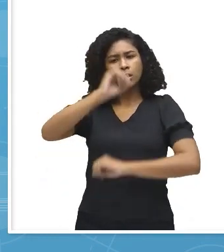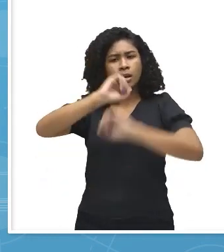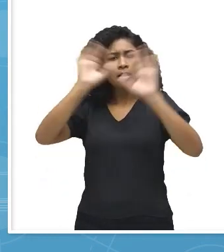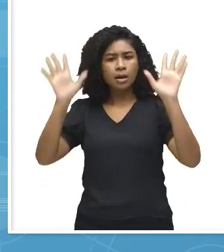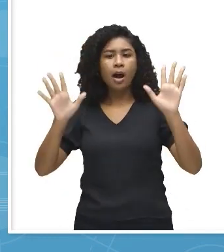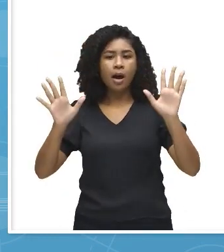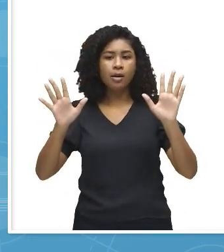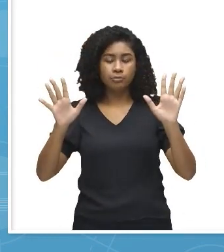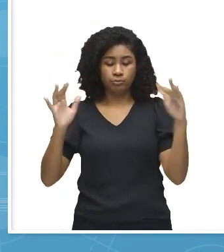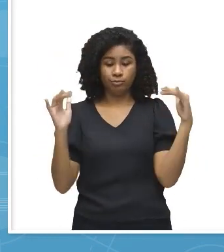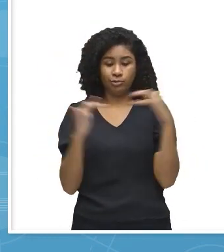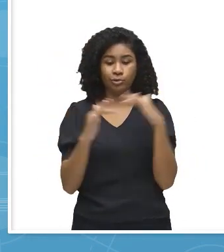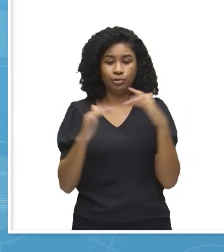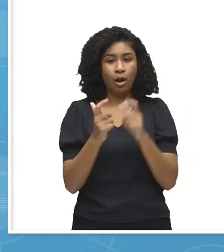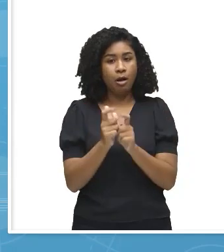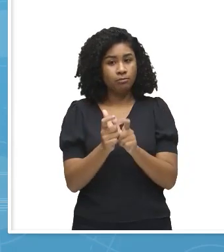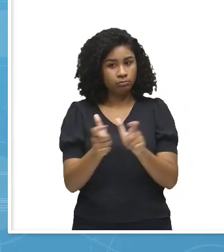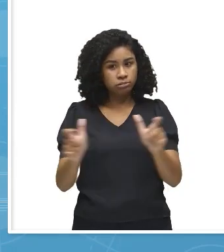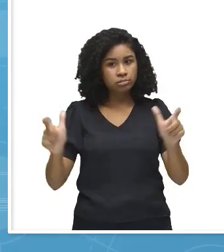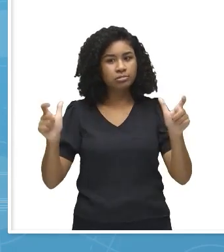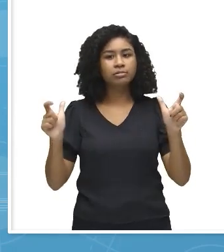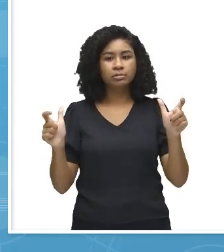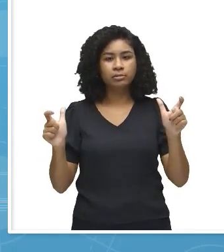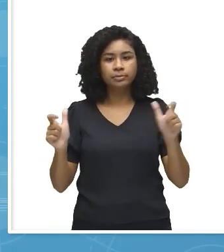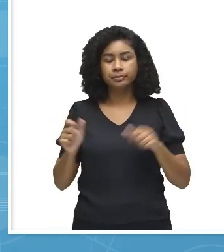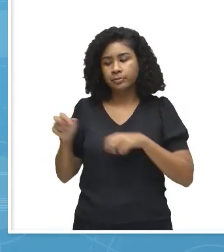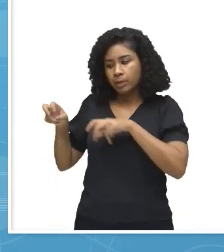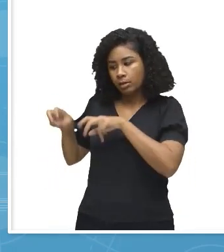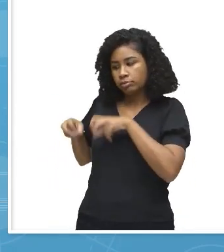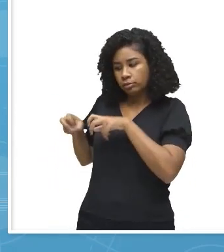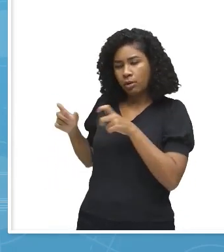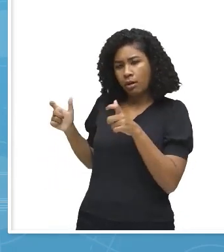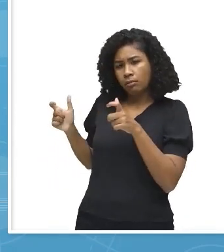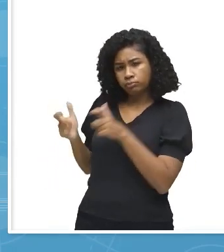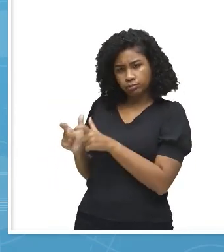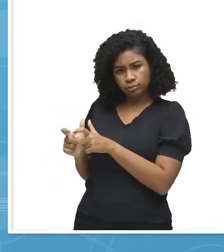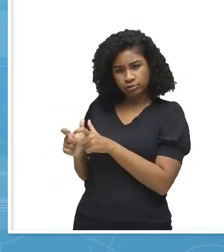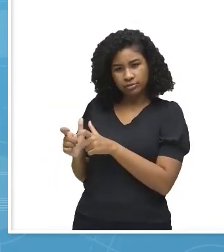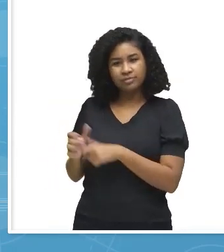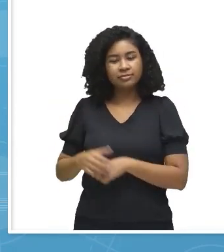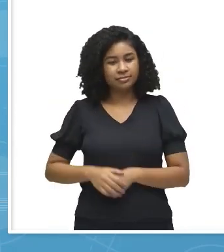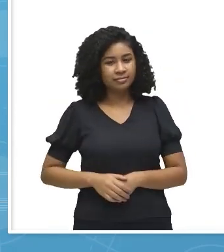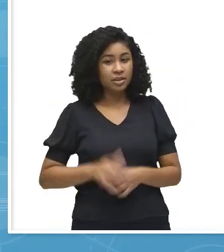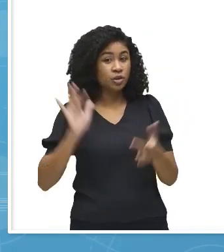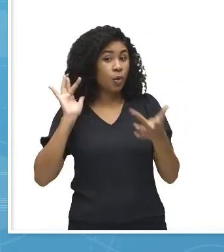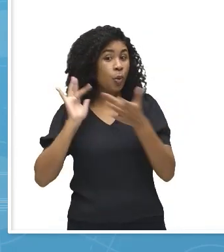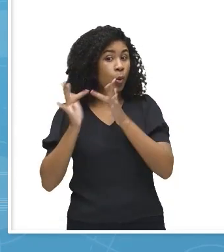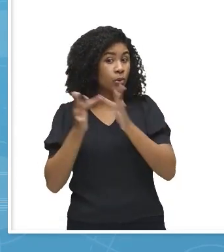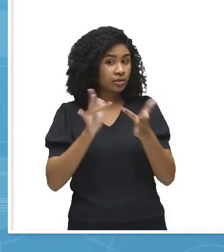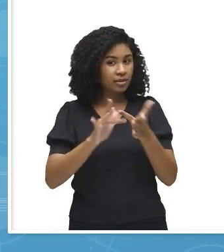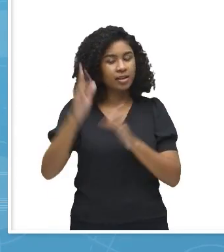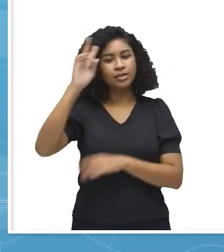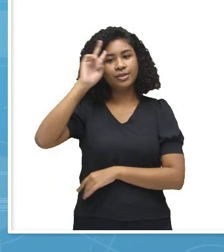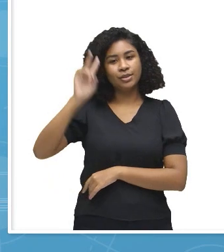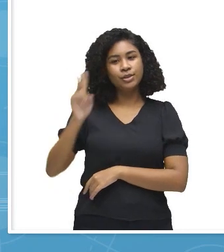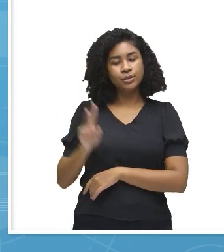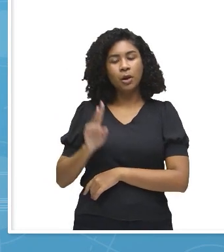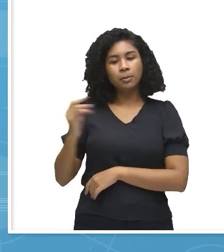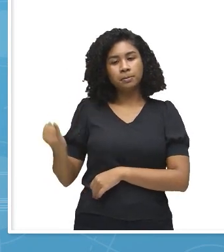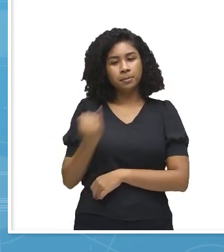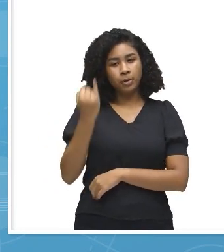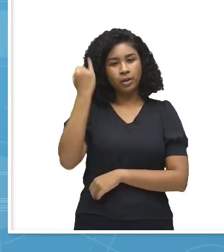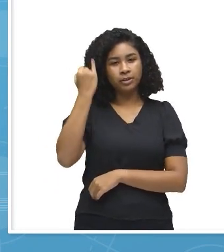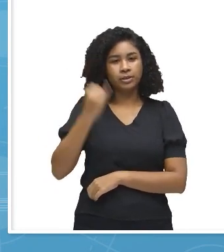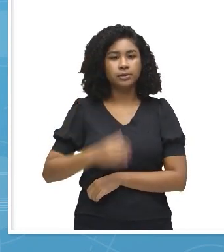aumento do meio urbano com relação aí ao meio rural. Então vamos aí à questão. A industrialização é um